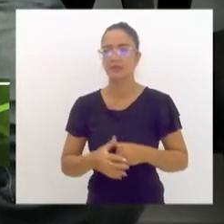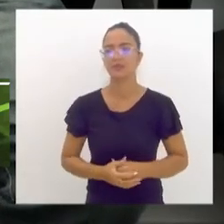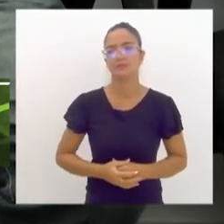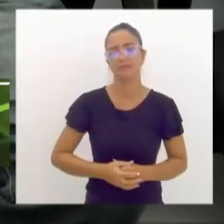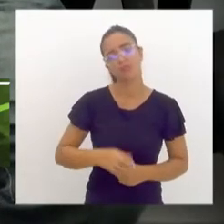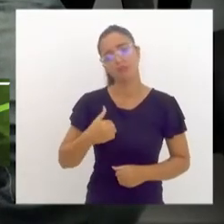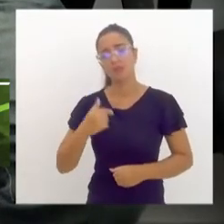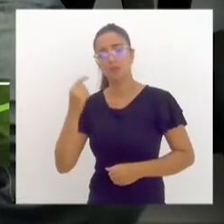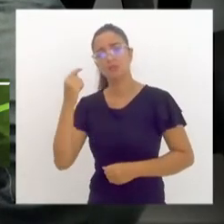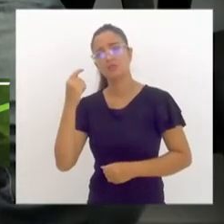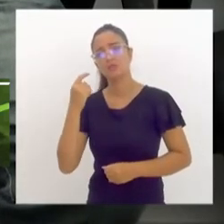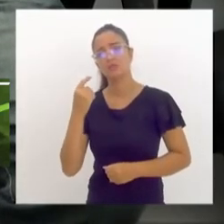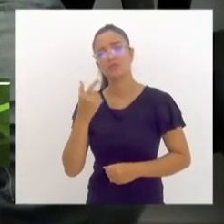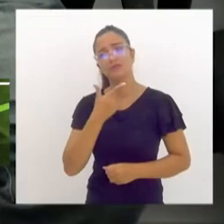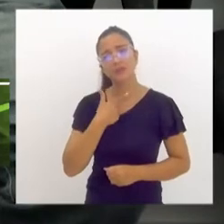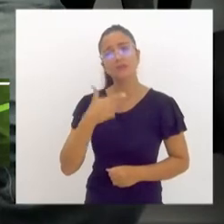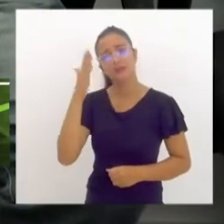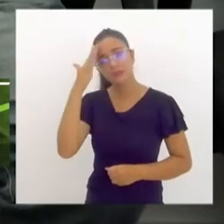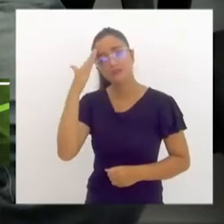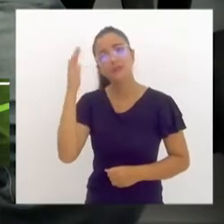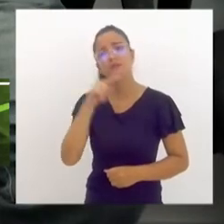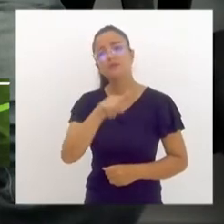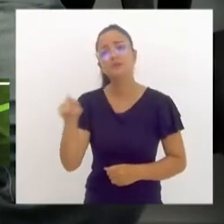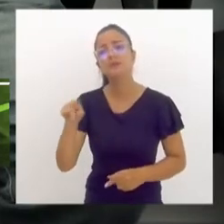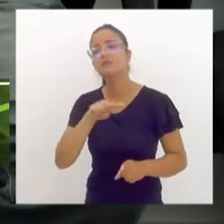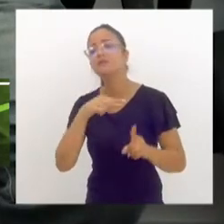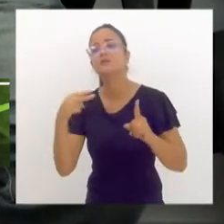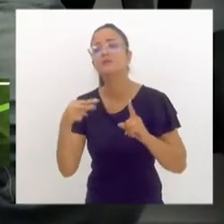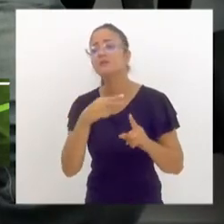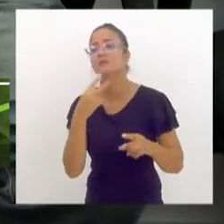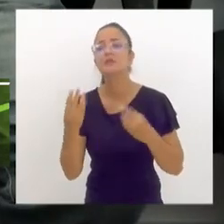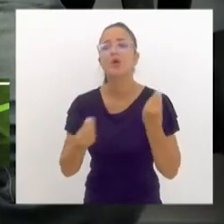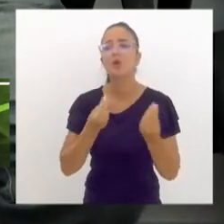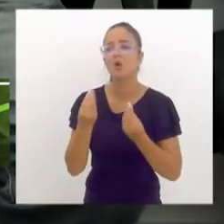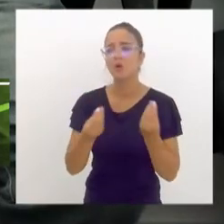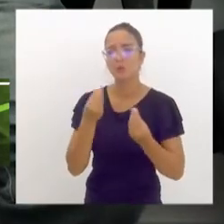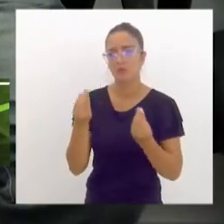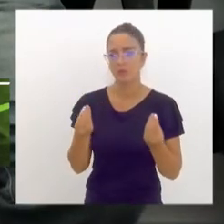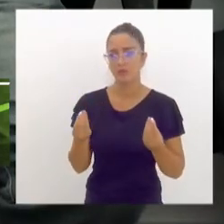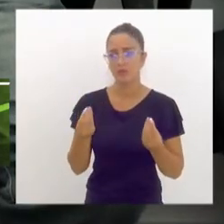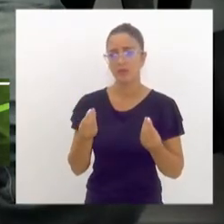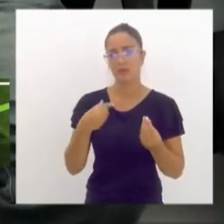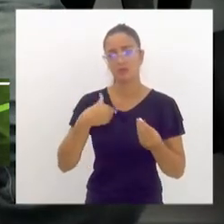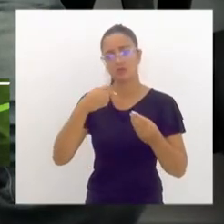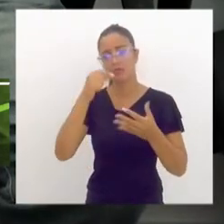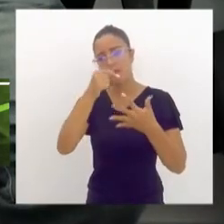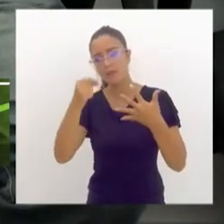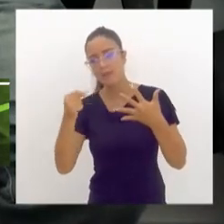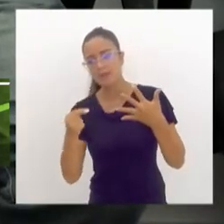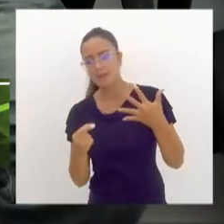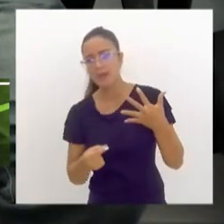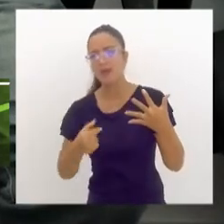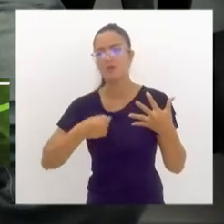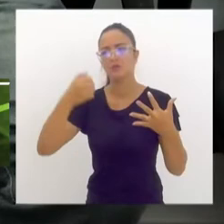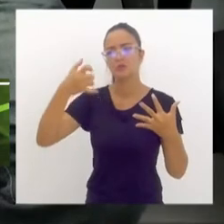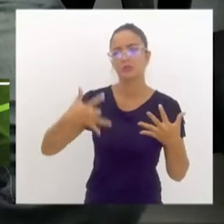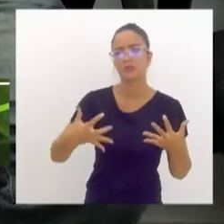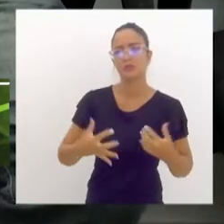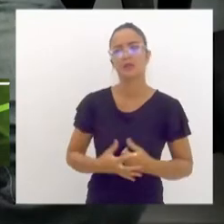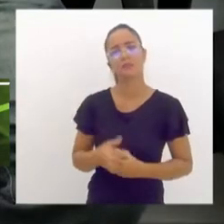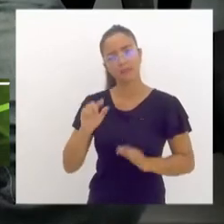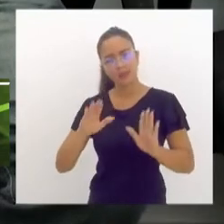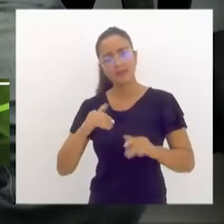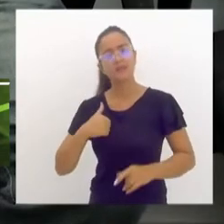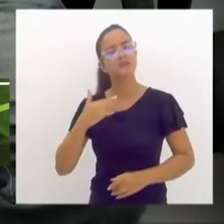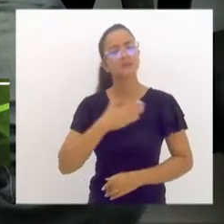visão de vocês, do Conselho, com relação a esses fatos que eu acabei de citar. No mais, foi um prazer